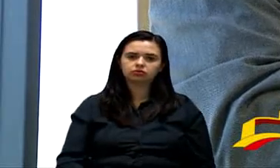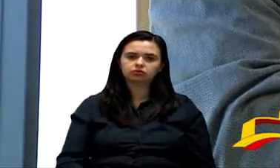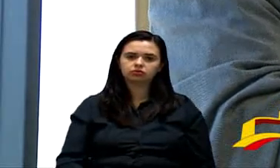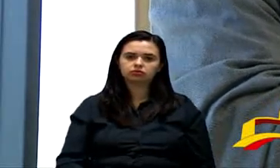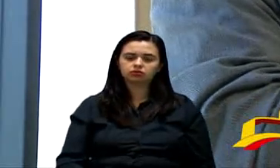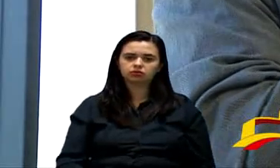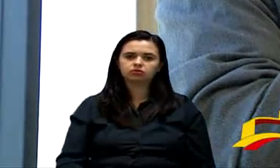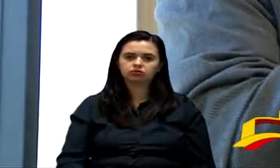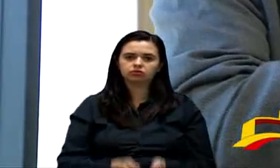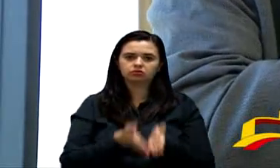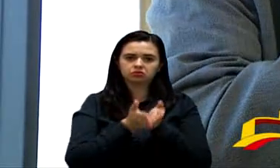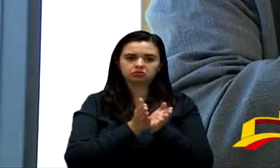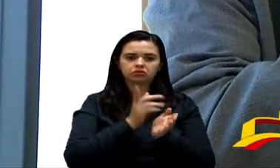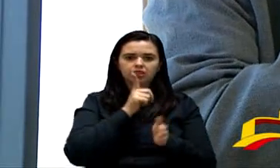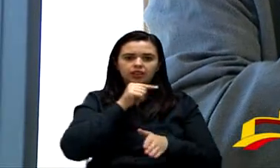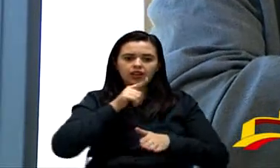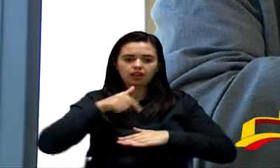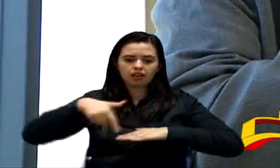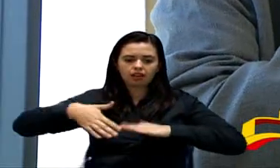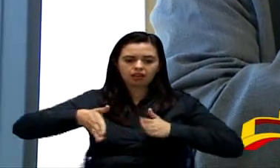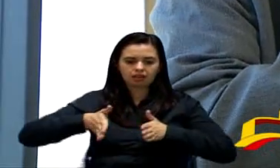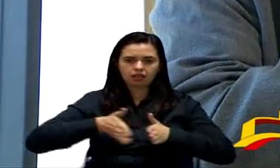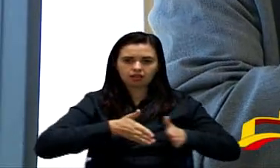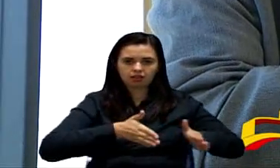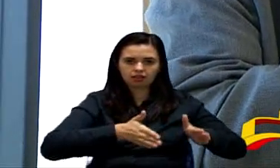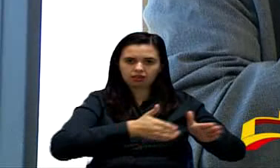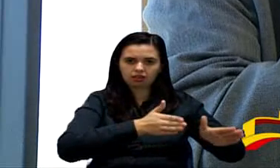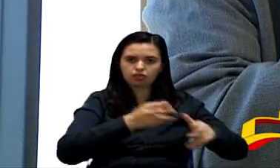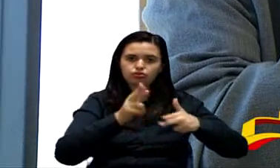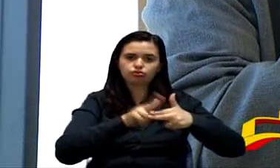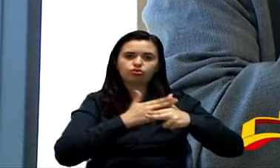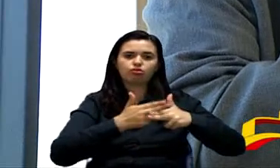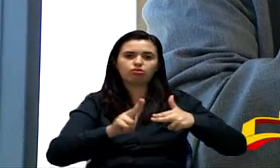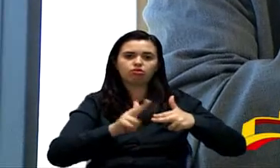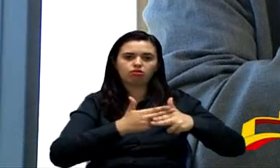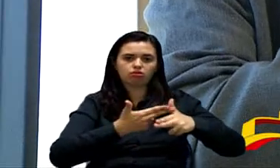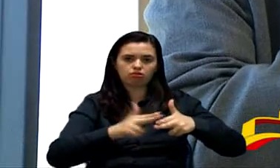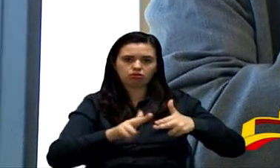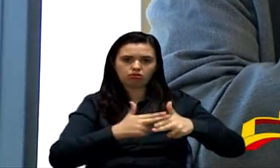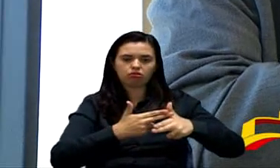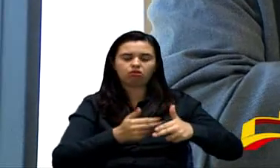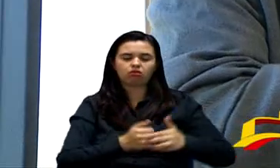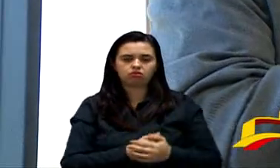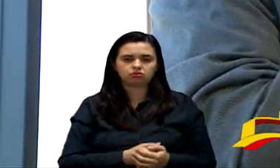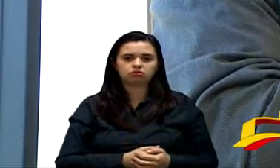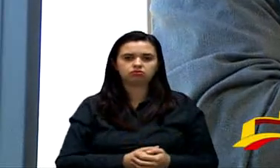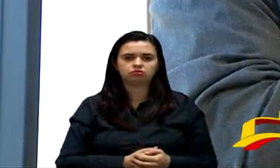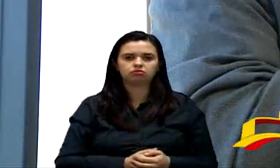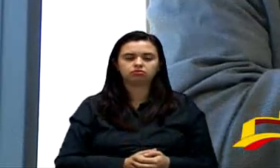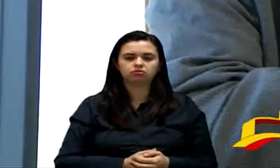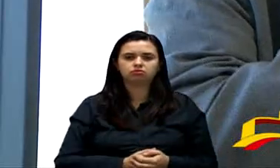Num rio de chocolate, né? Ele transportando o cacau para a produção. É um.